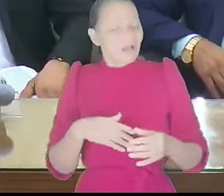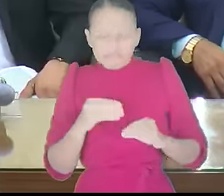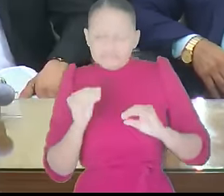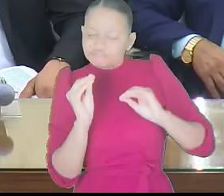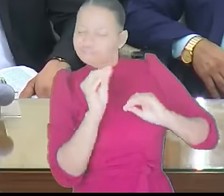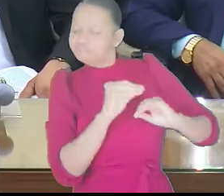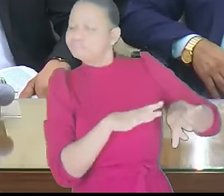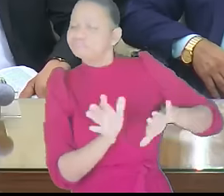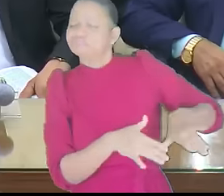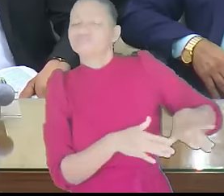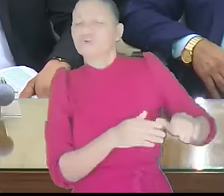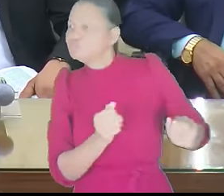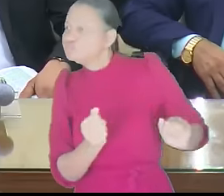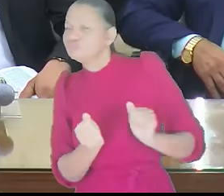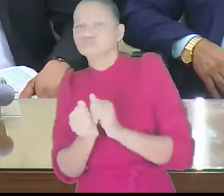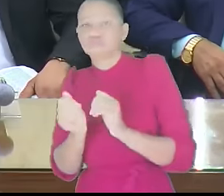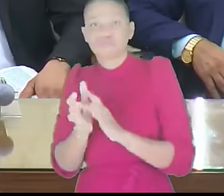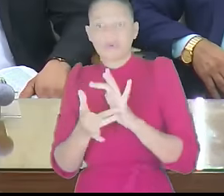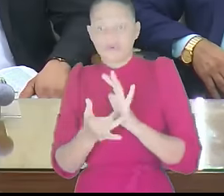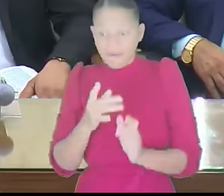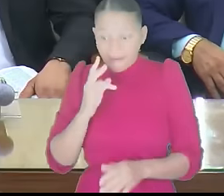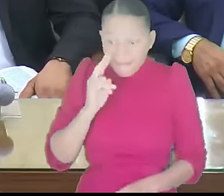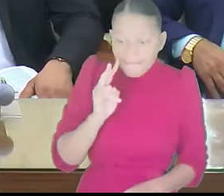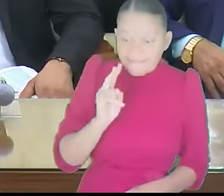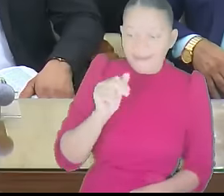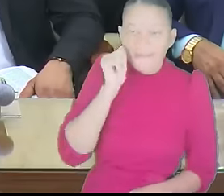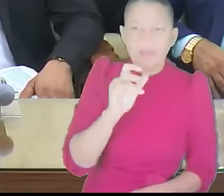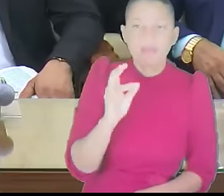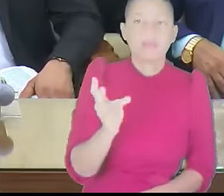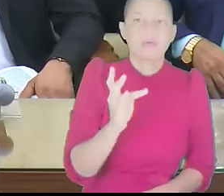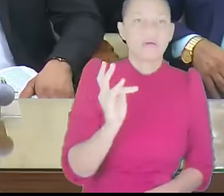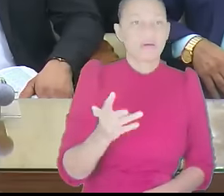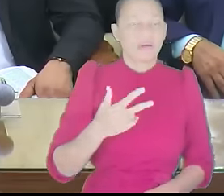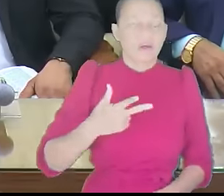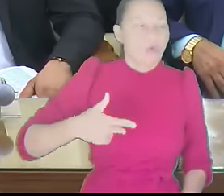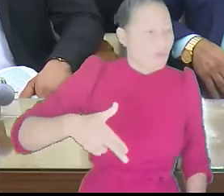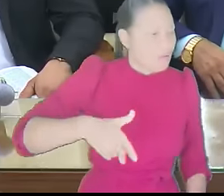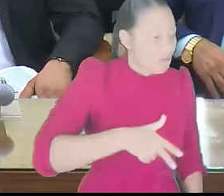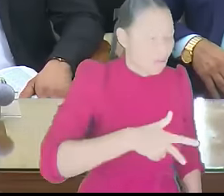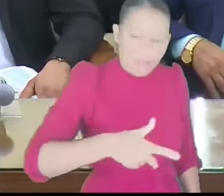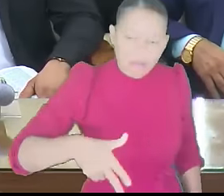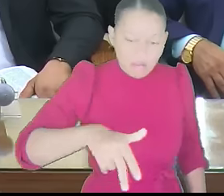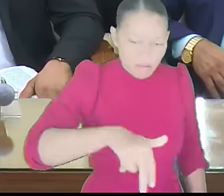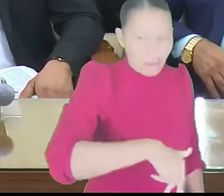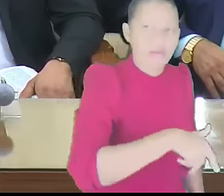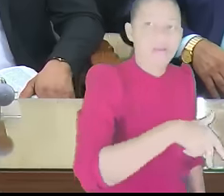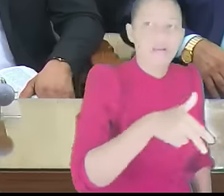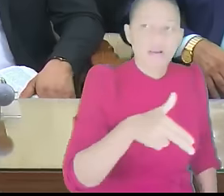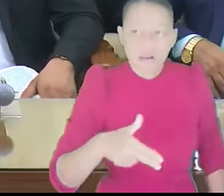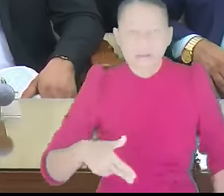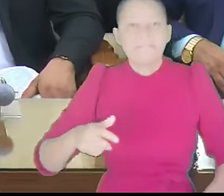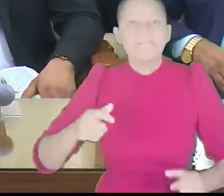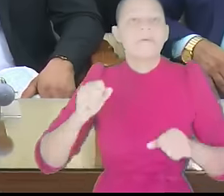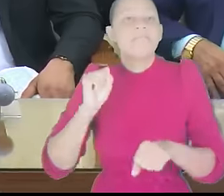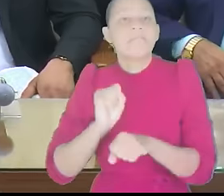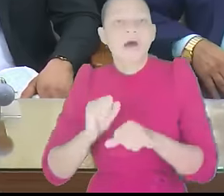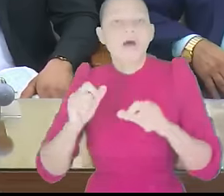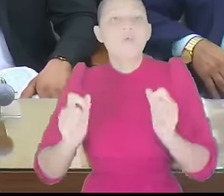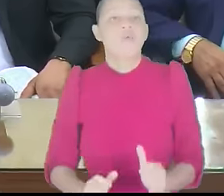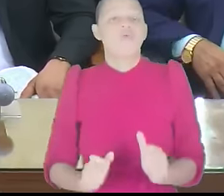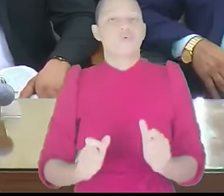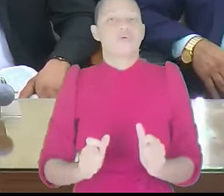Aleluia! Você vê que a noiva, ela roda, roda, roda e termina parando onde, meus amados irmãos? No